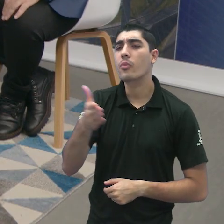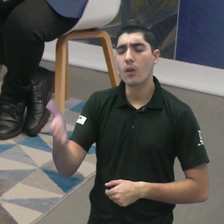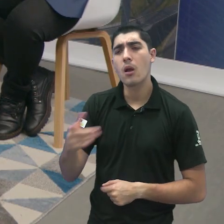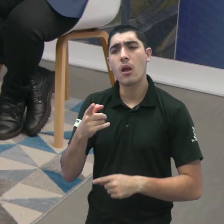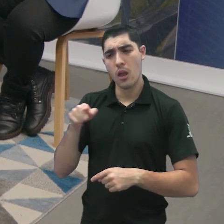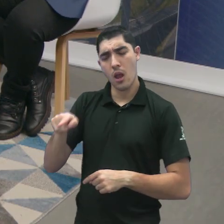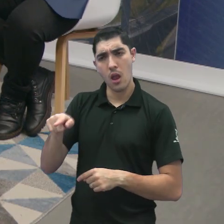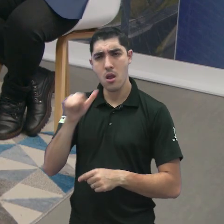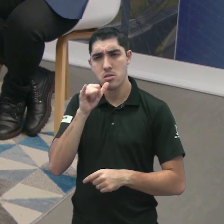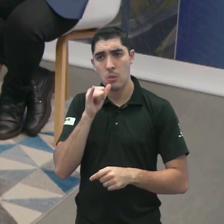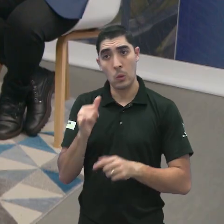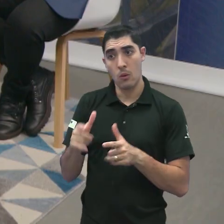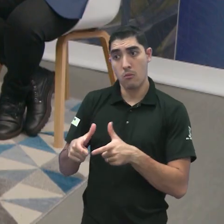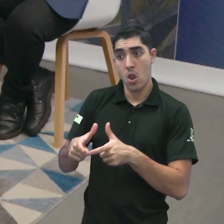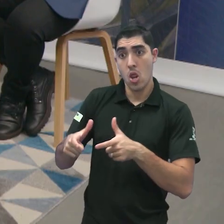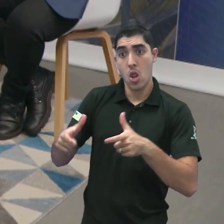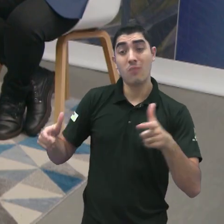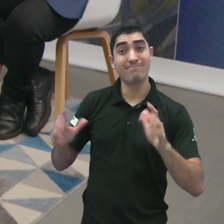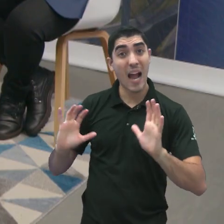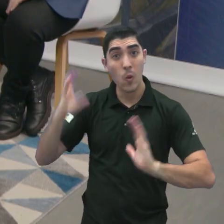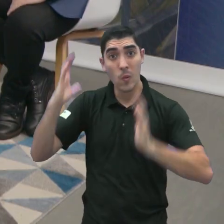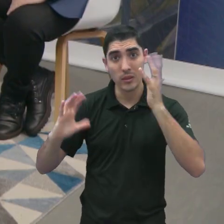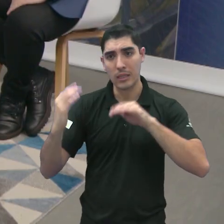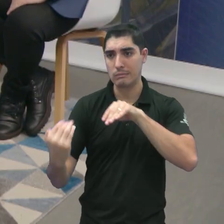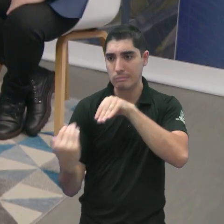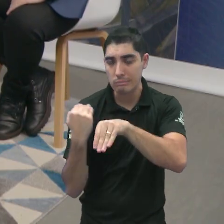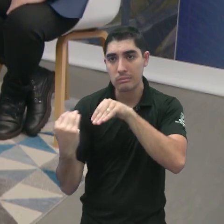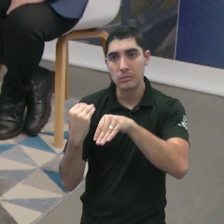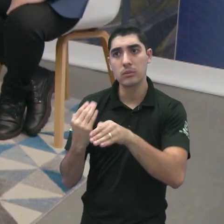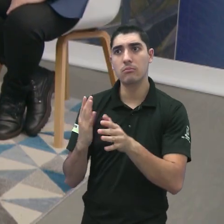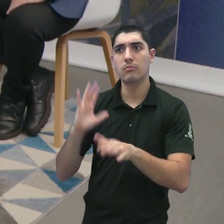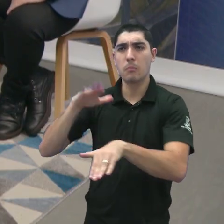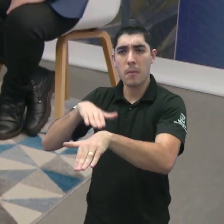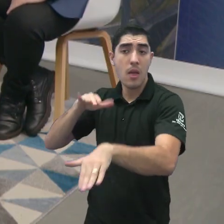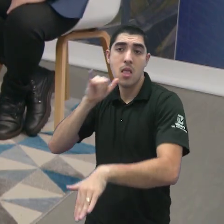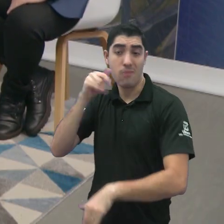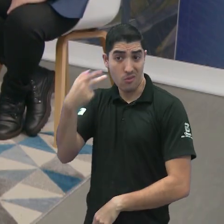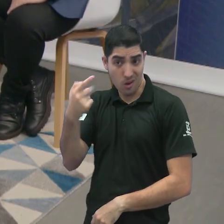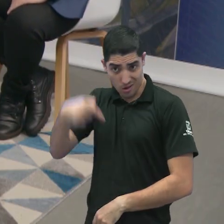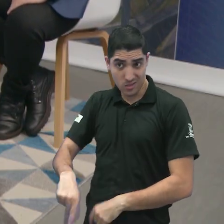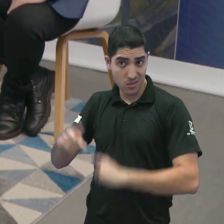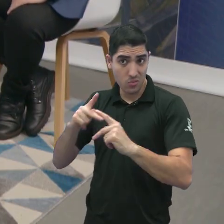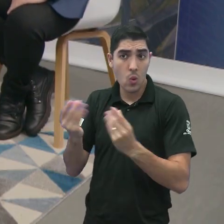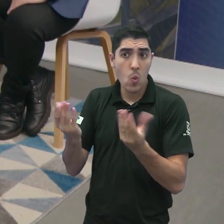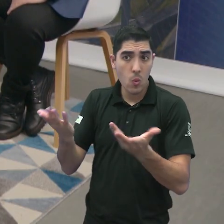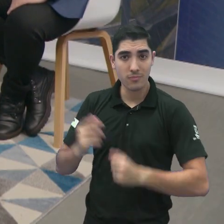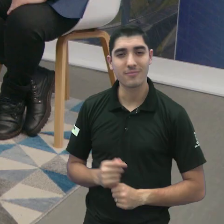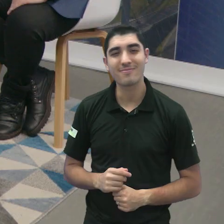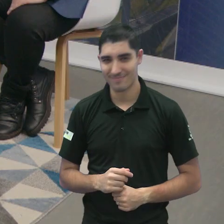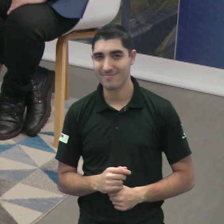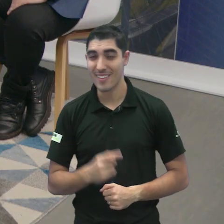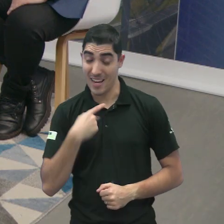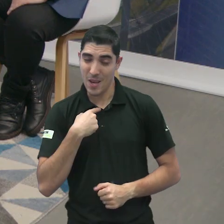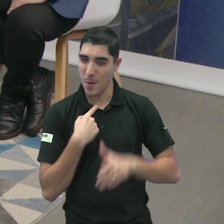frota pressiona, né, o trânsito nas cidades? Principalmente aqui, como São José dos Campos. Até começar falando até